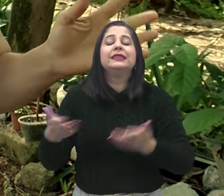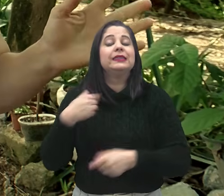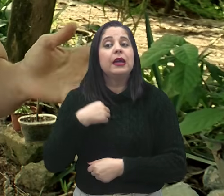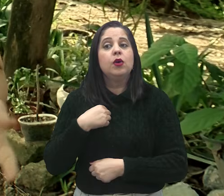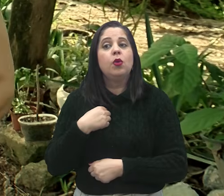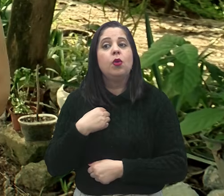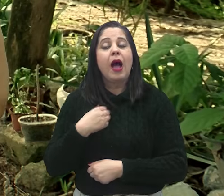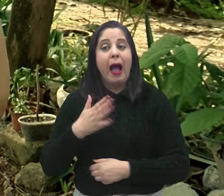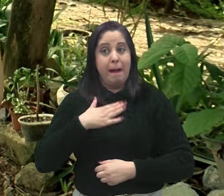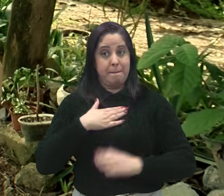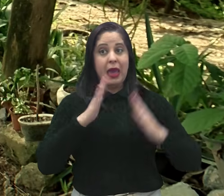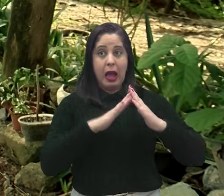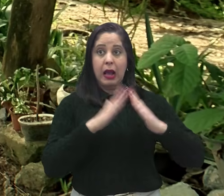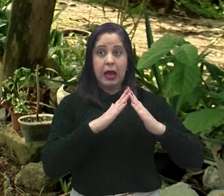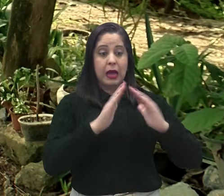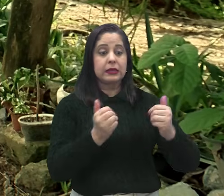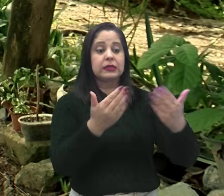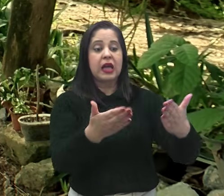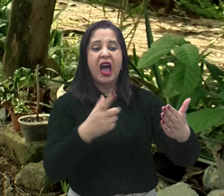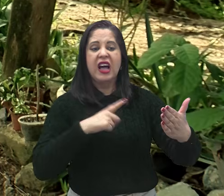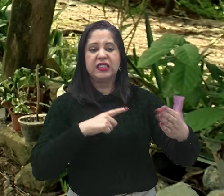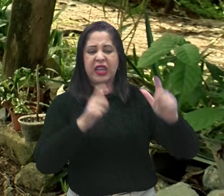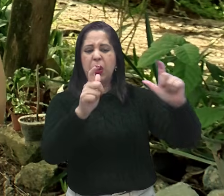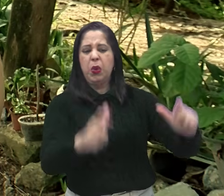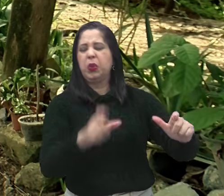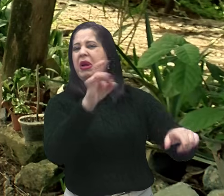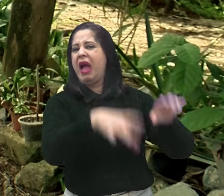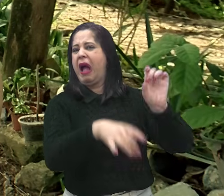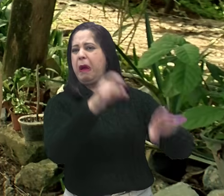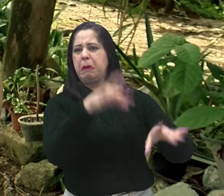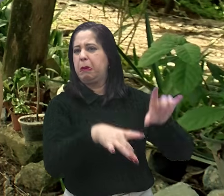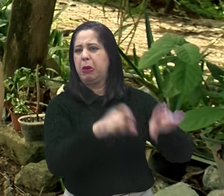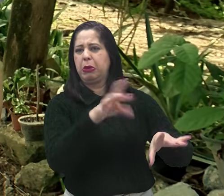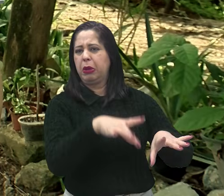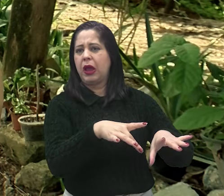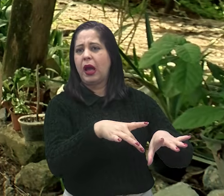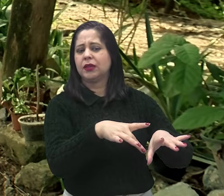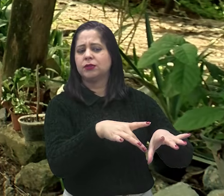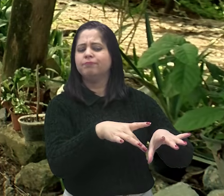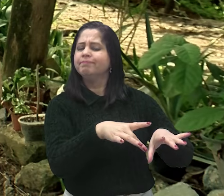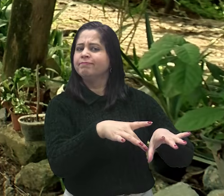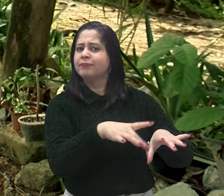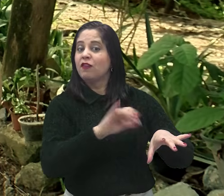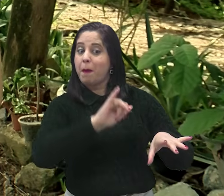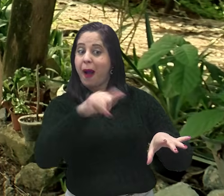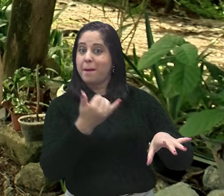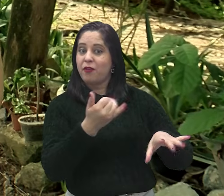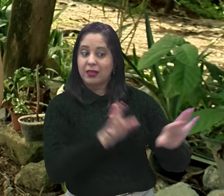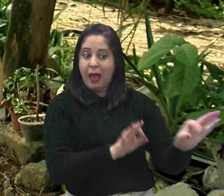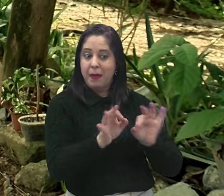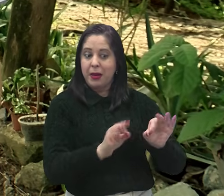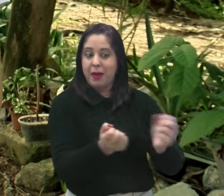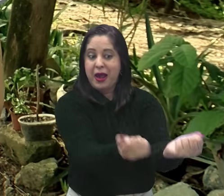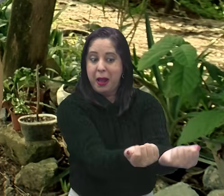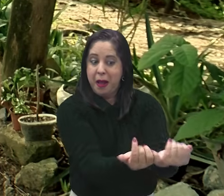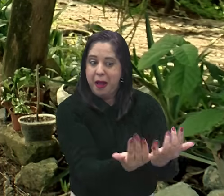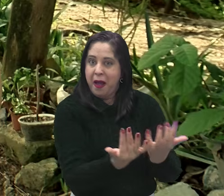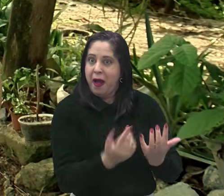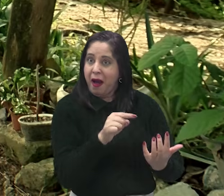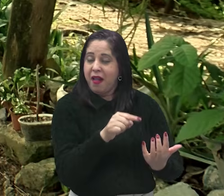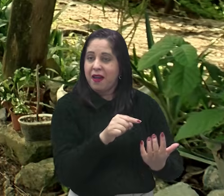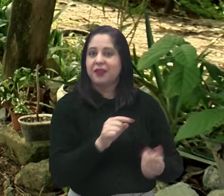tem um espaço abandonado que ninguém cuida? Por que a gente não pode fazer ali uma horta? Então, do